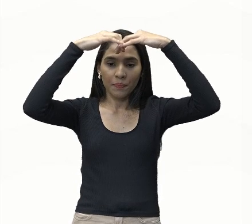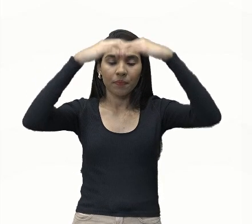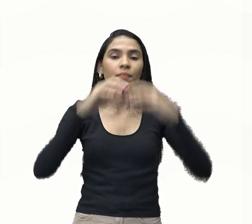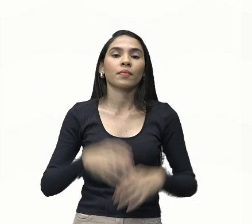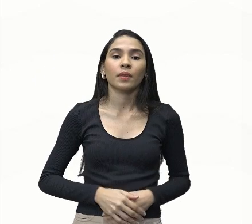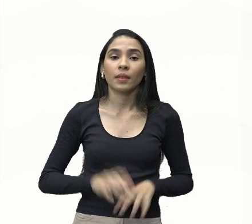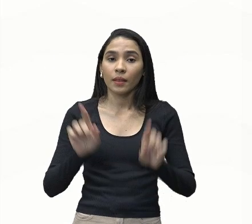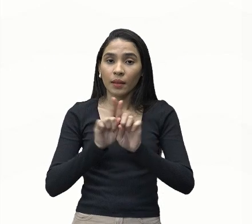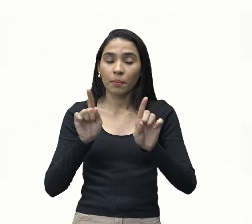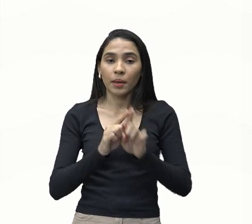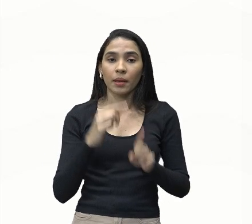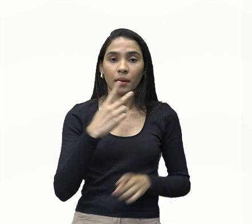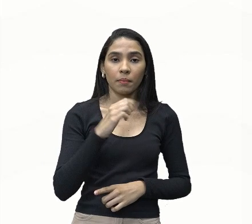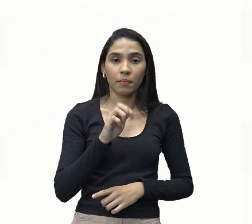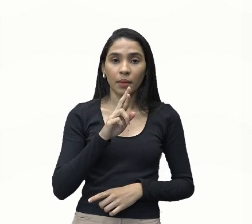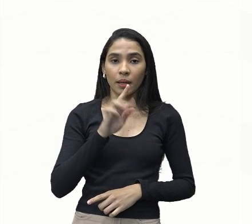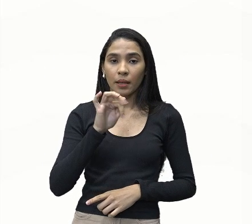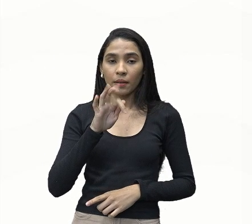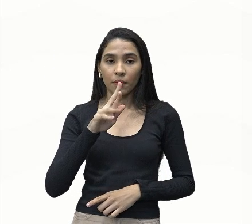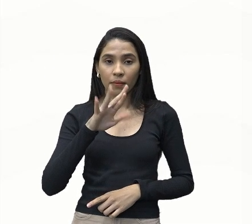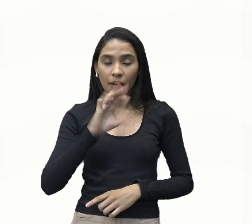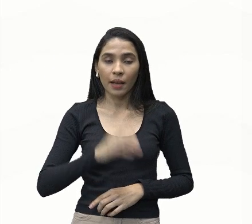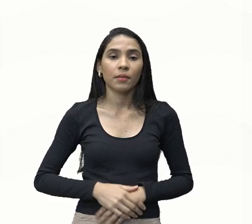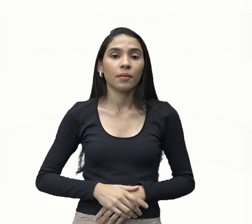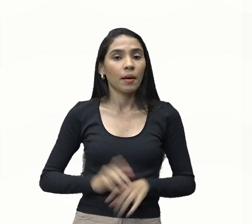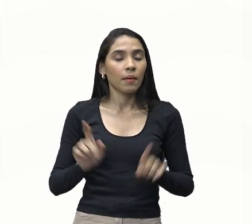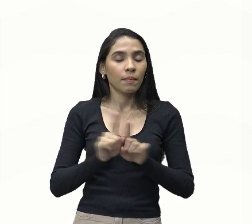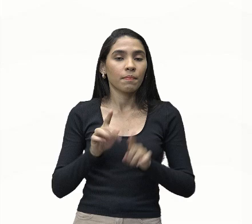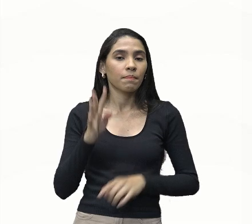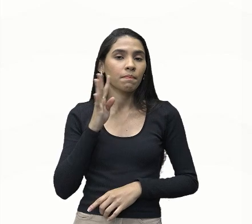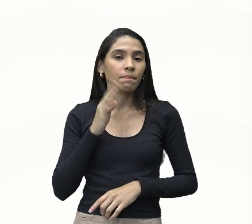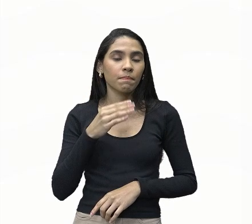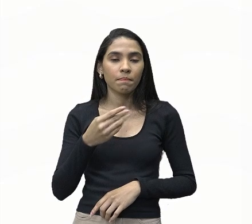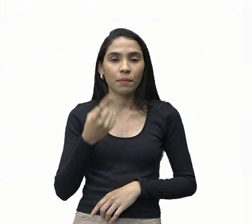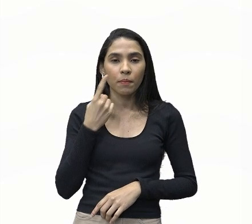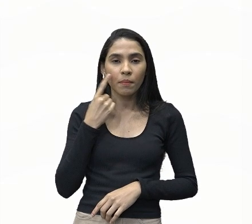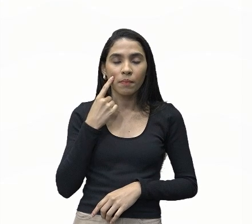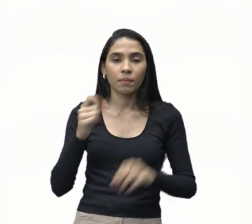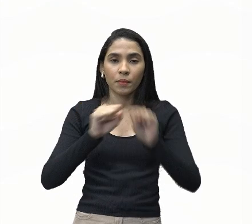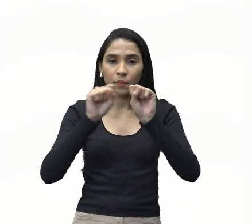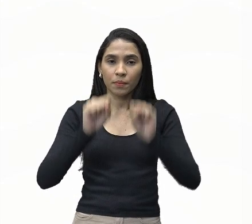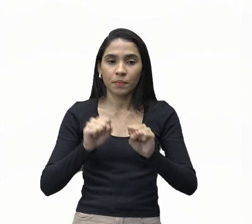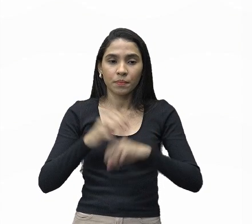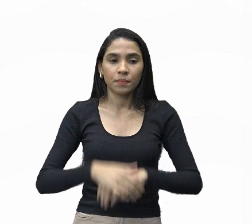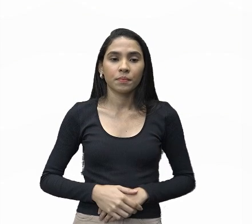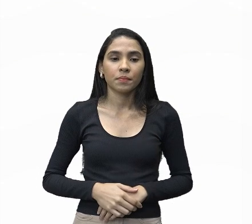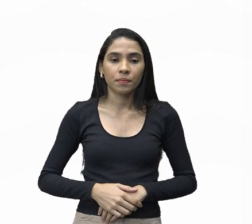periférico. Vamos observar mais informações do sistema nervoso central.